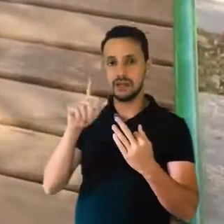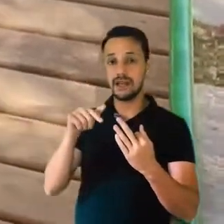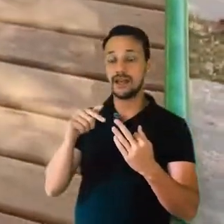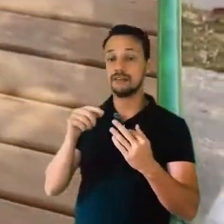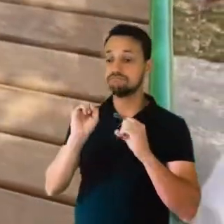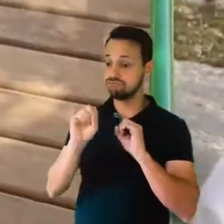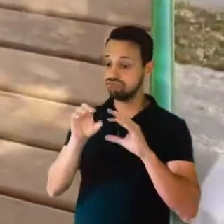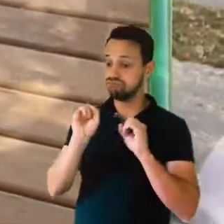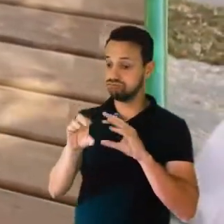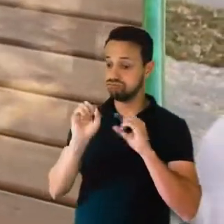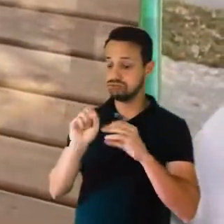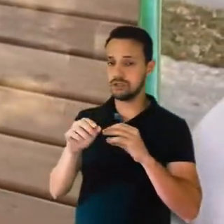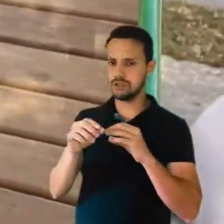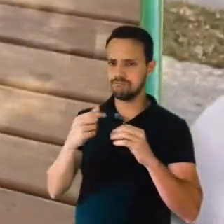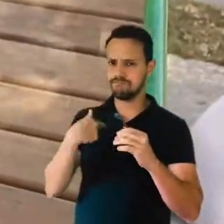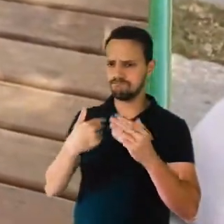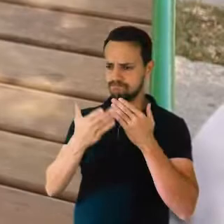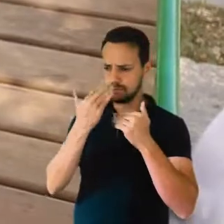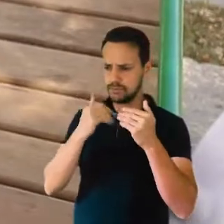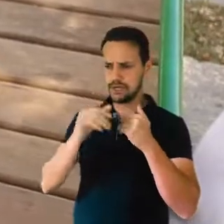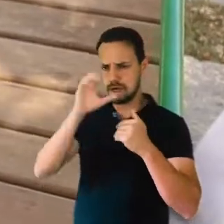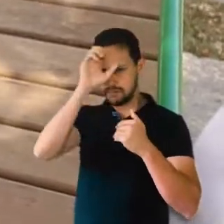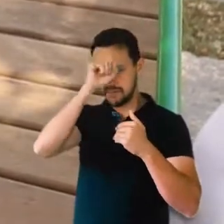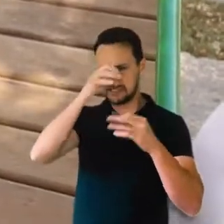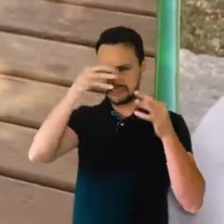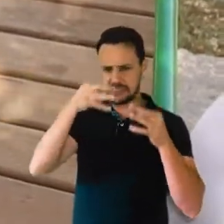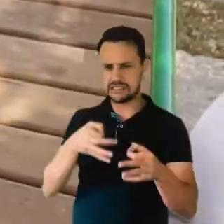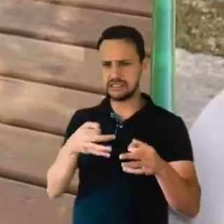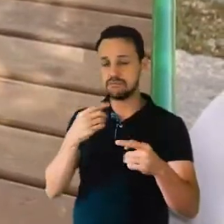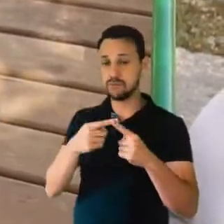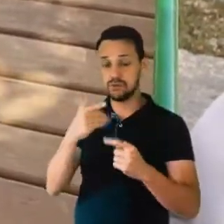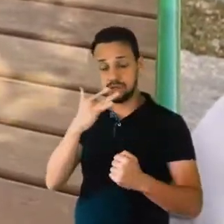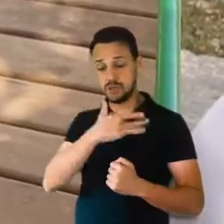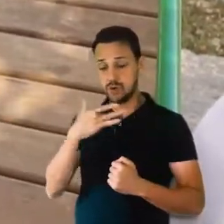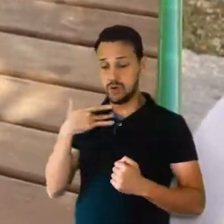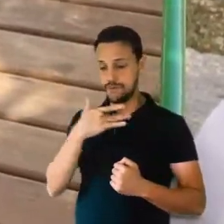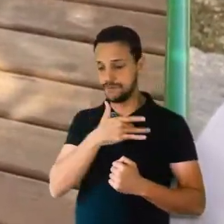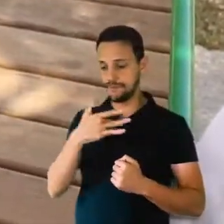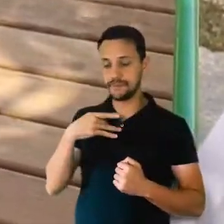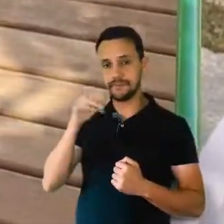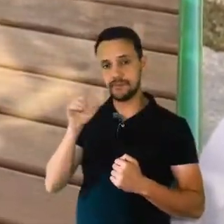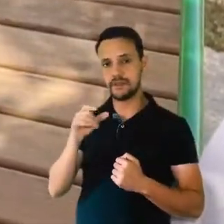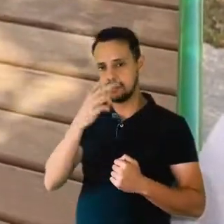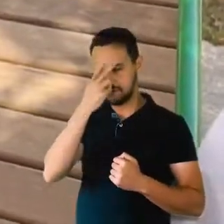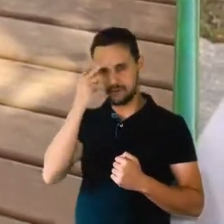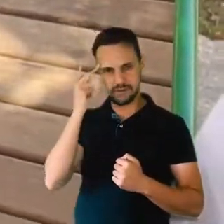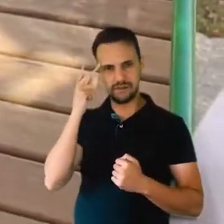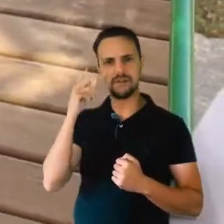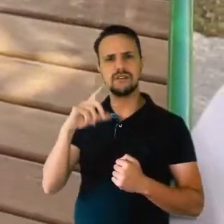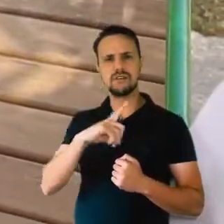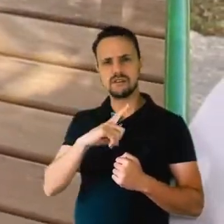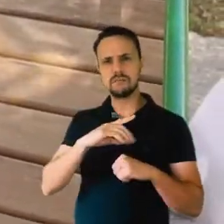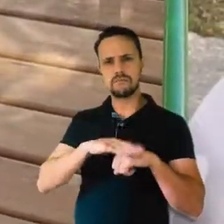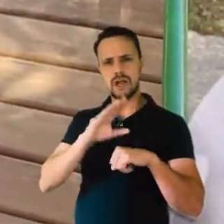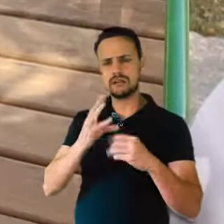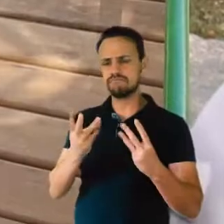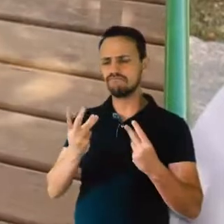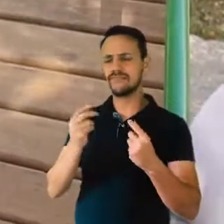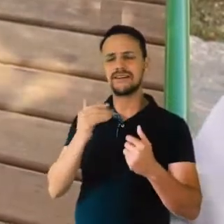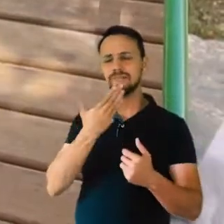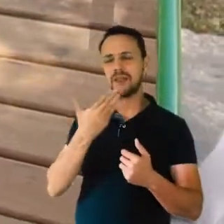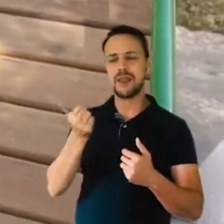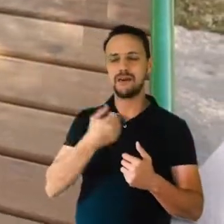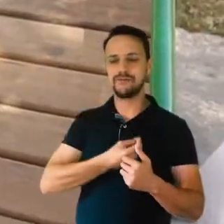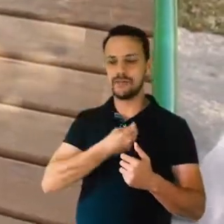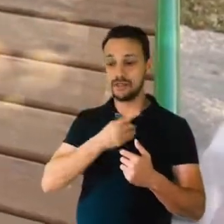uma educação para a pessoa entrar na linha, aprender a comer corretamente, para que a saúde da pessoa... Para que a pessoa tenha mais